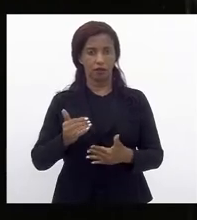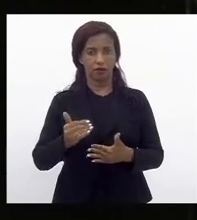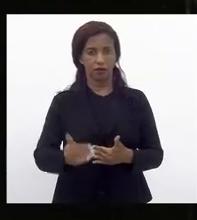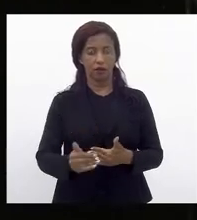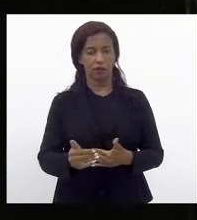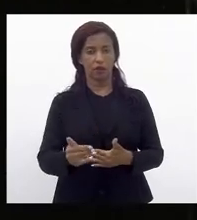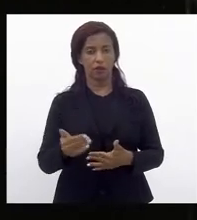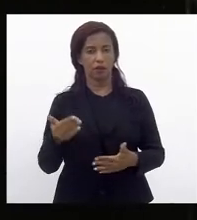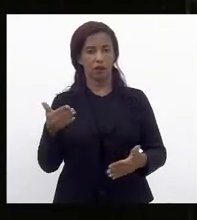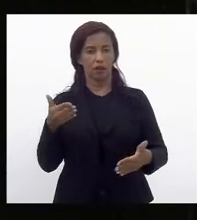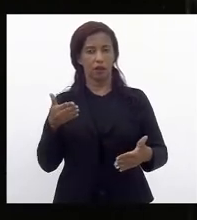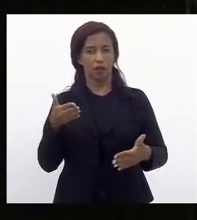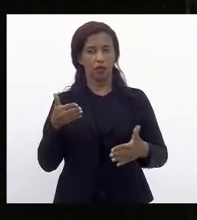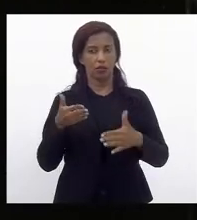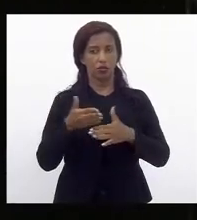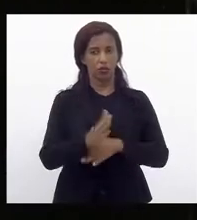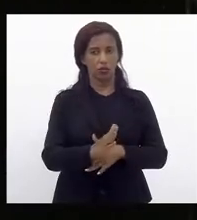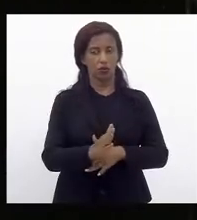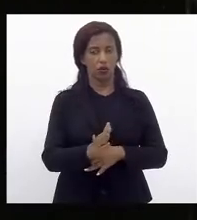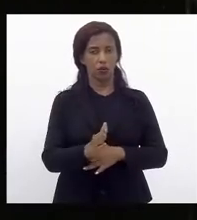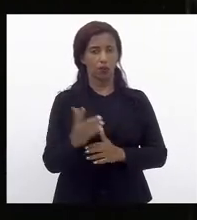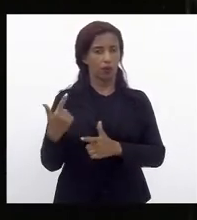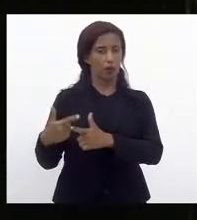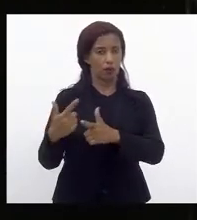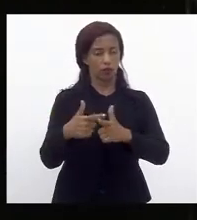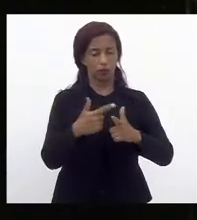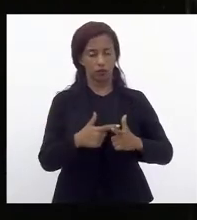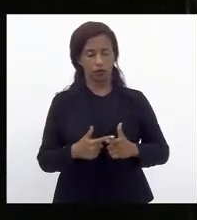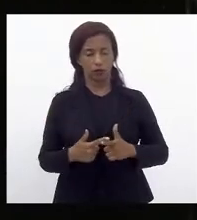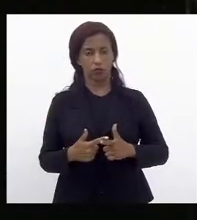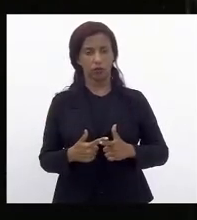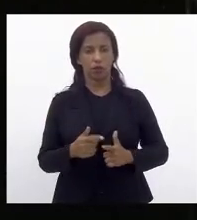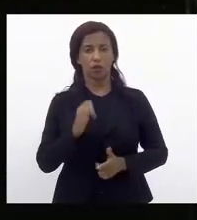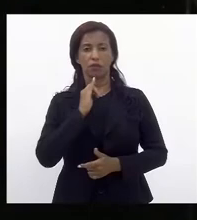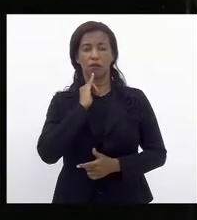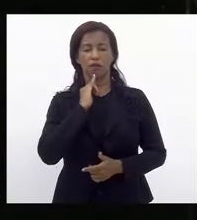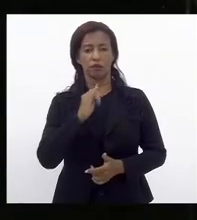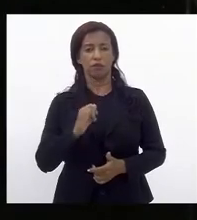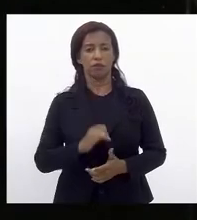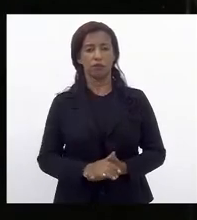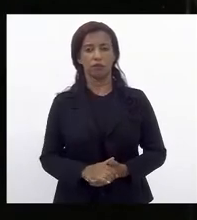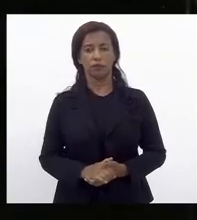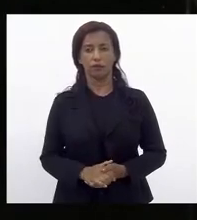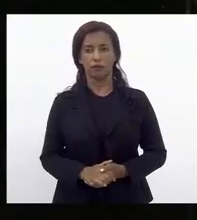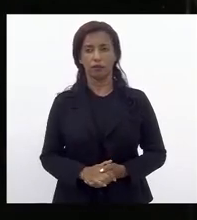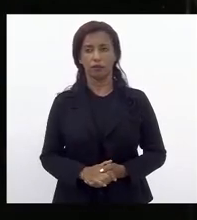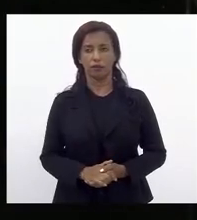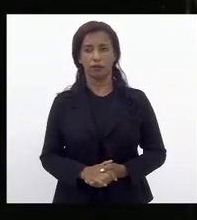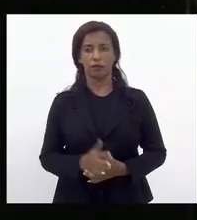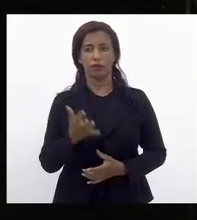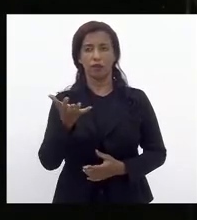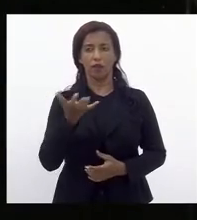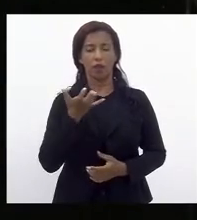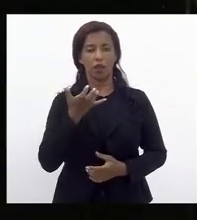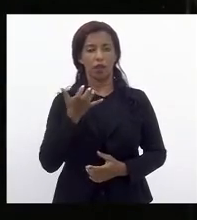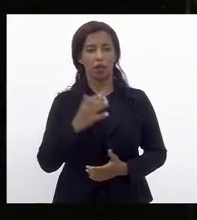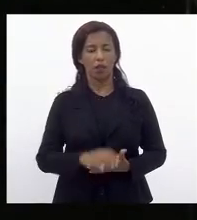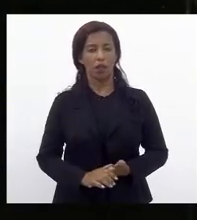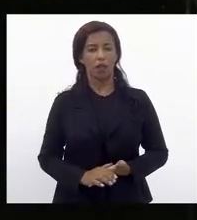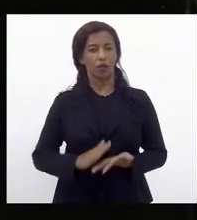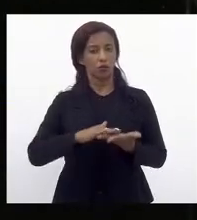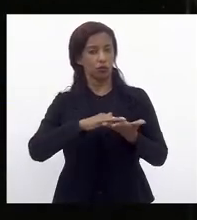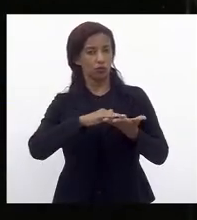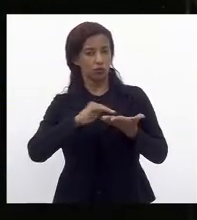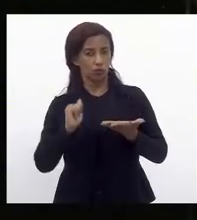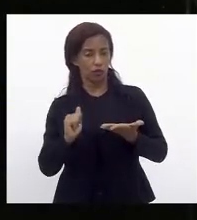e de romper com as forças ocultas que, infelizmente, né, querem nos tolir